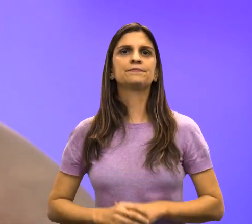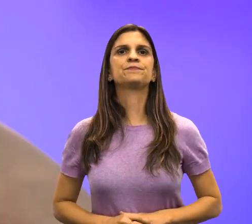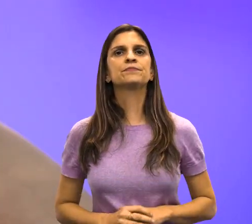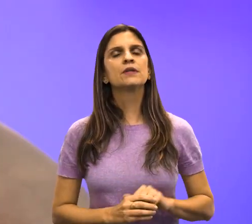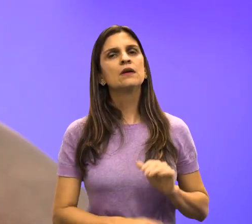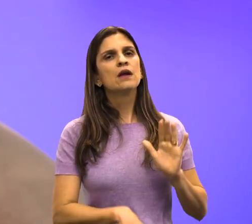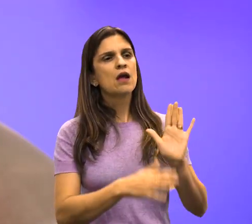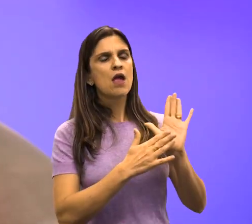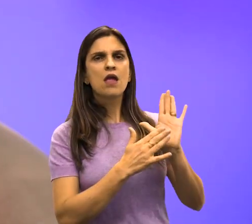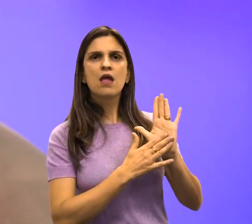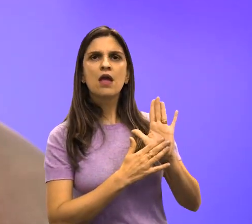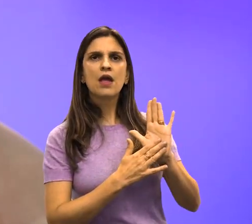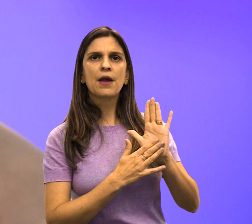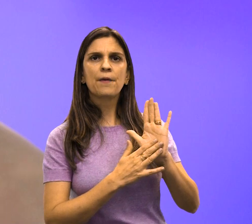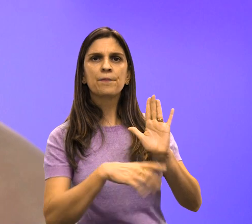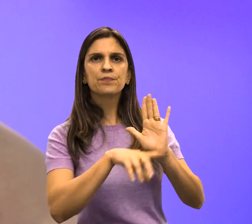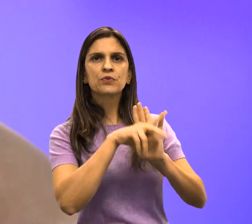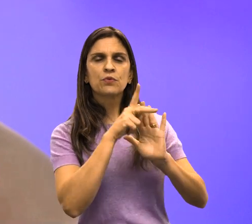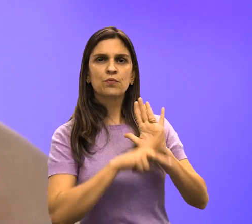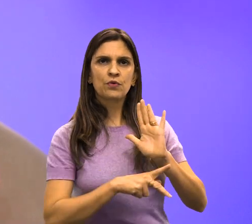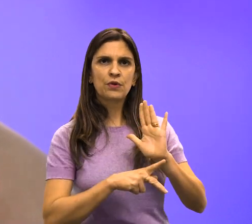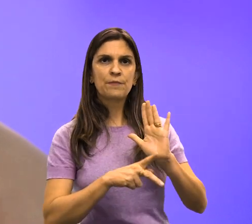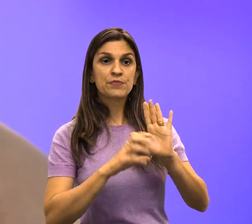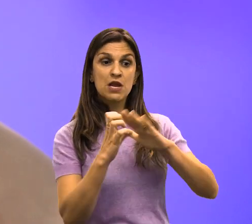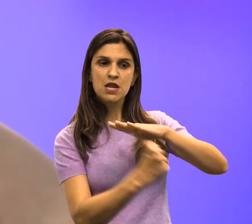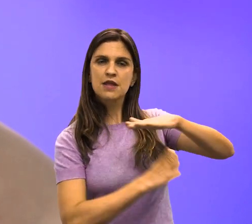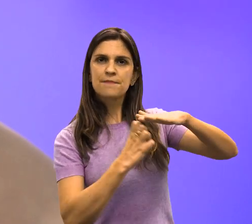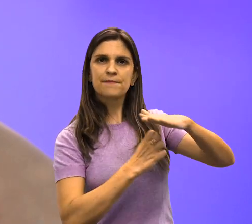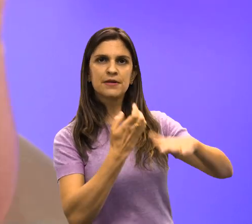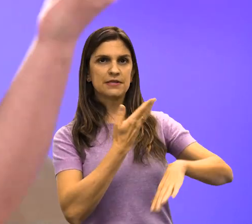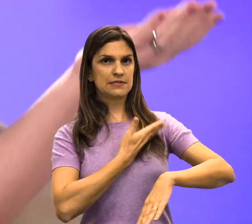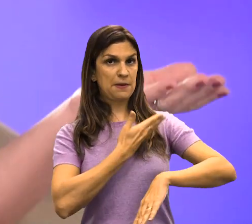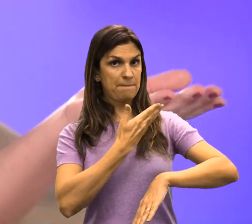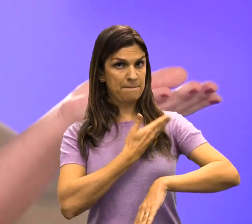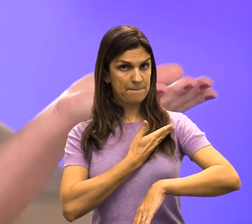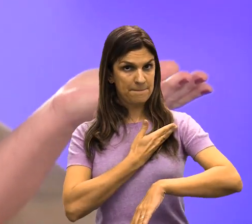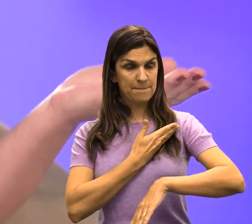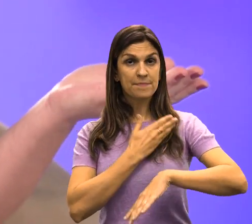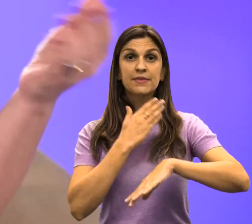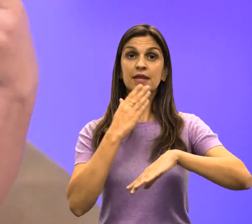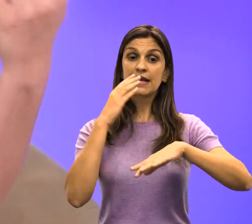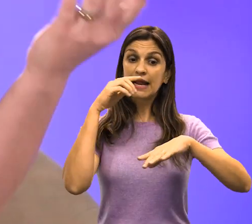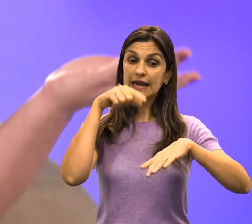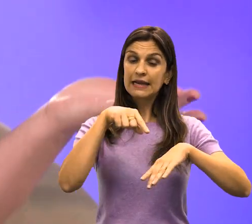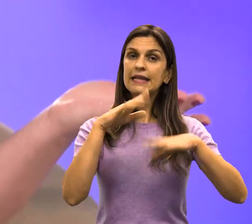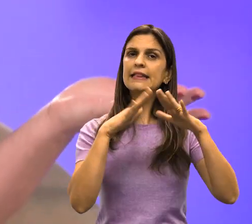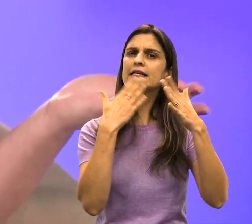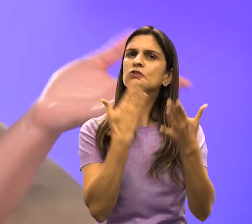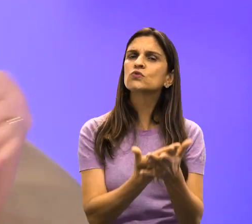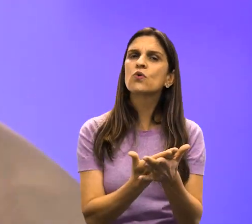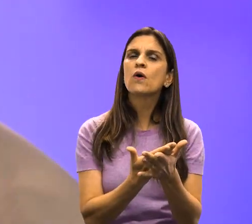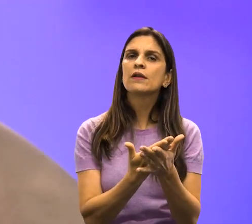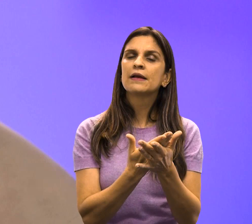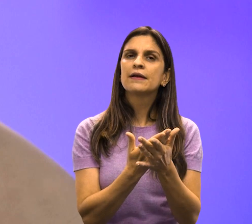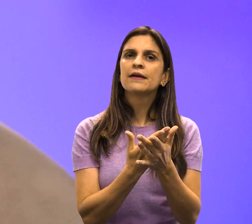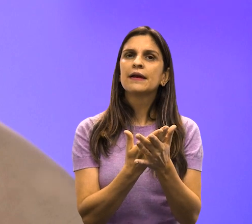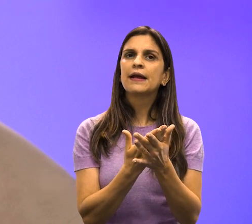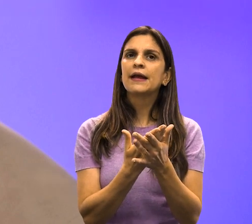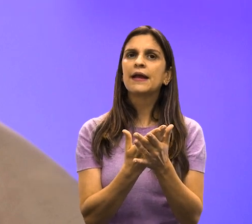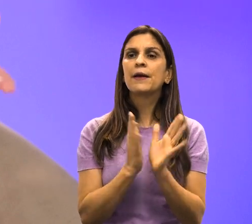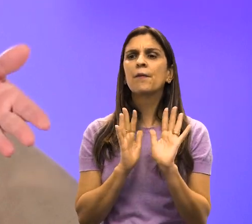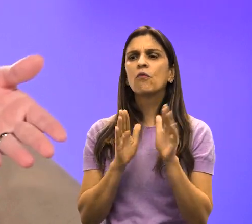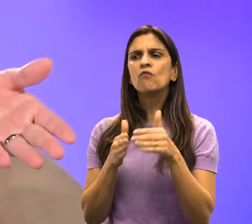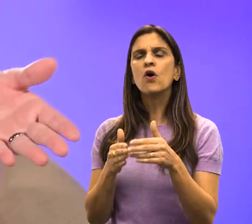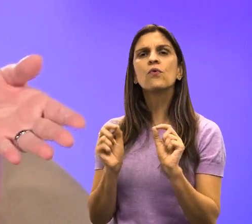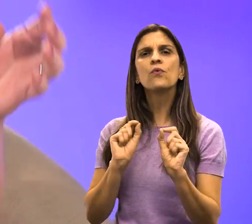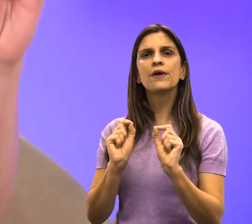um projeto na casa do programa Empresa Amiga da Escola, que é uma maneira de incentivar aí a contribuição